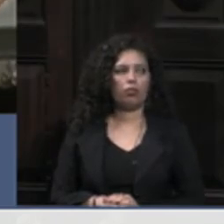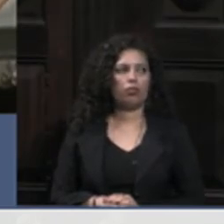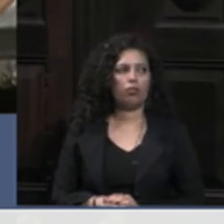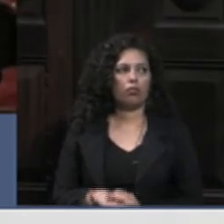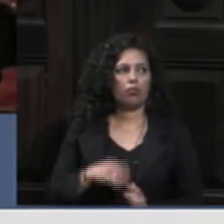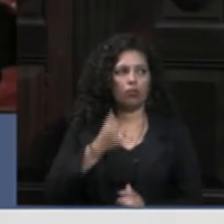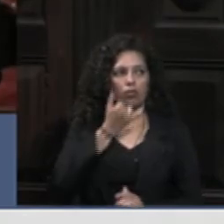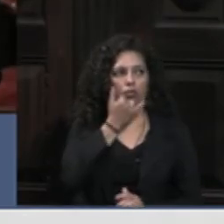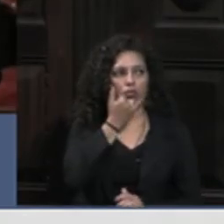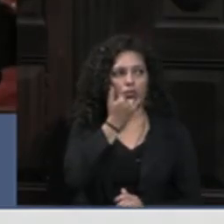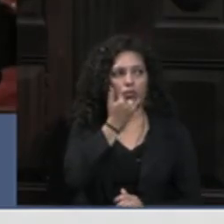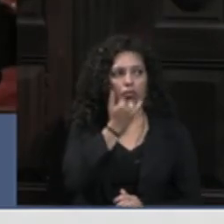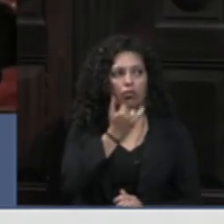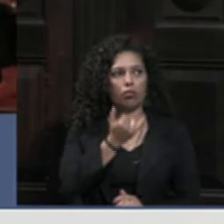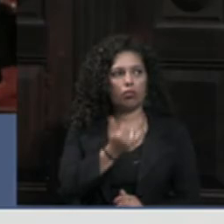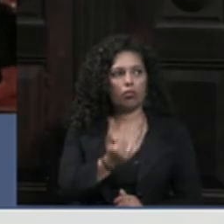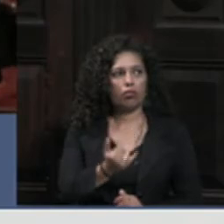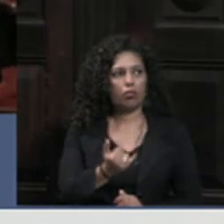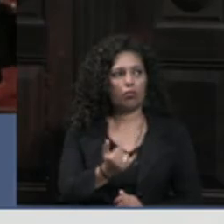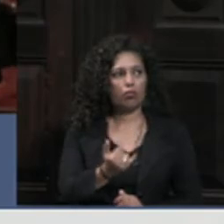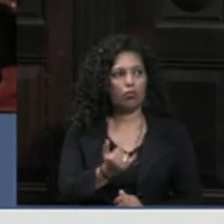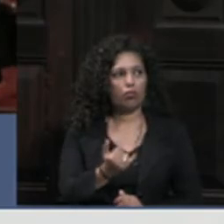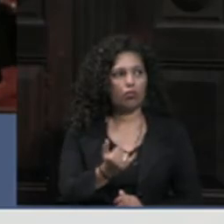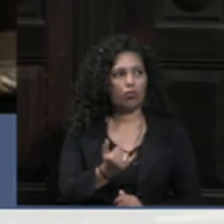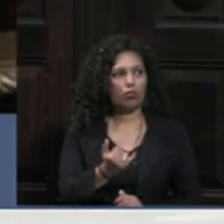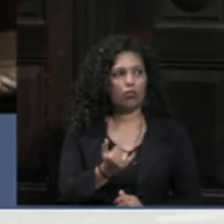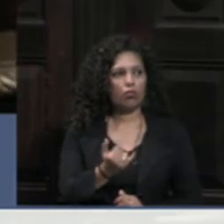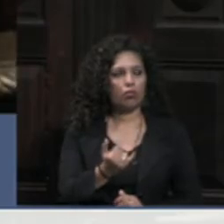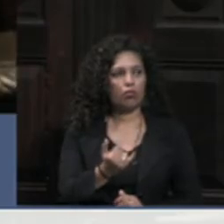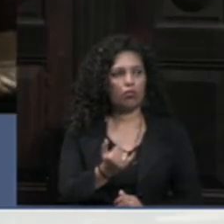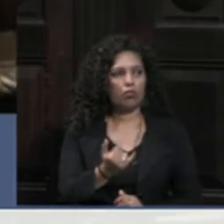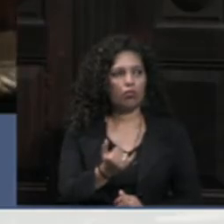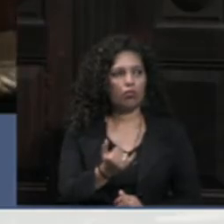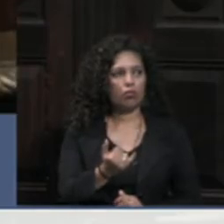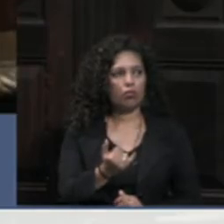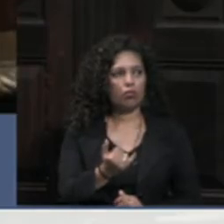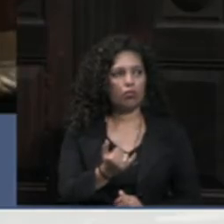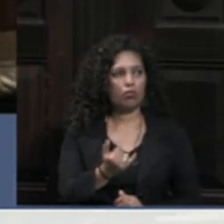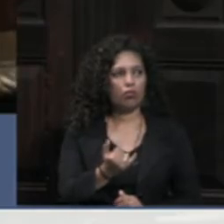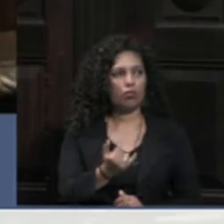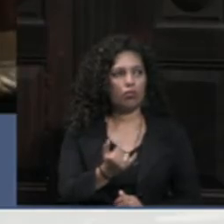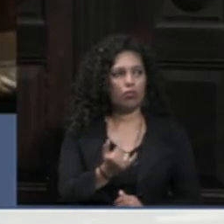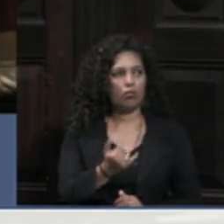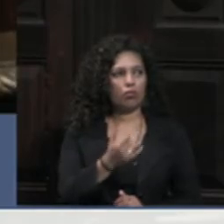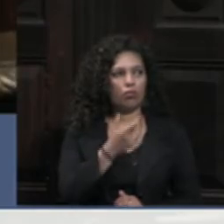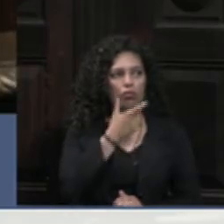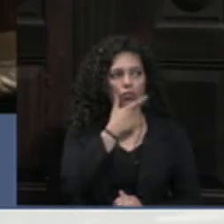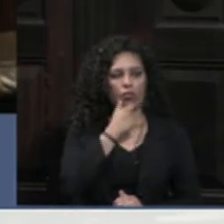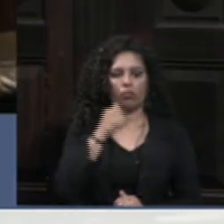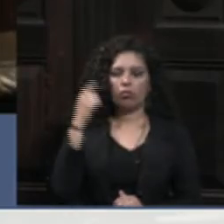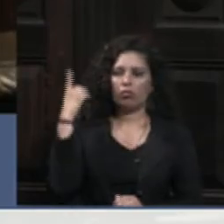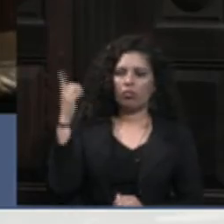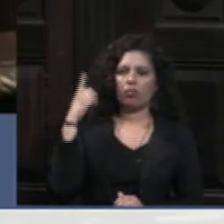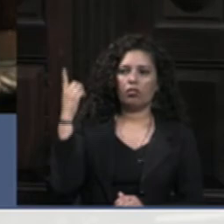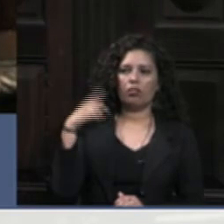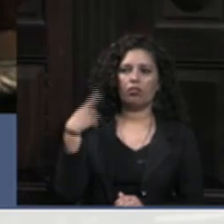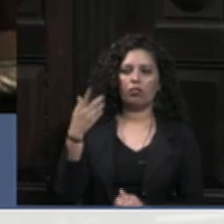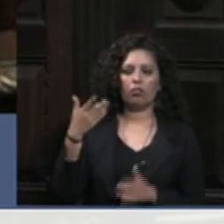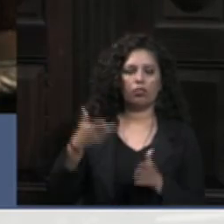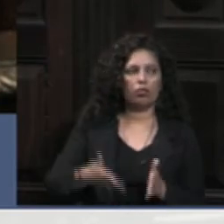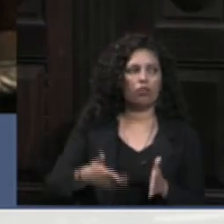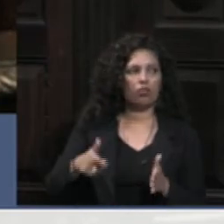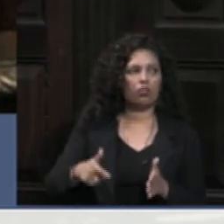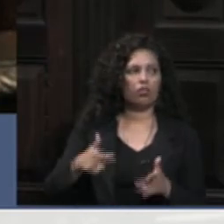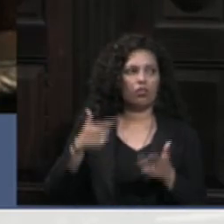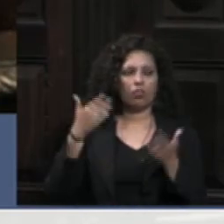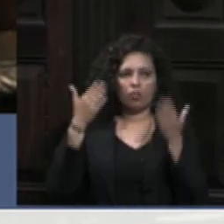Senhor presidente dos trabalhos desta sessão, nobre deputado Nivaldo Mulim, senhoras deputadas presentes, senhores deputados presentes,